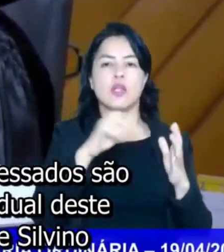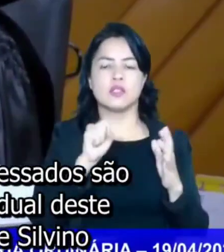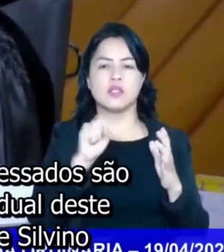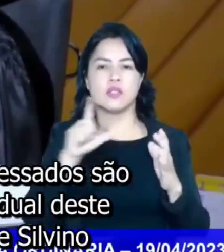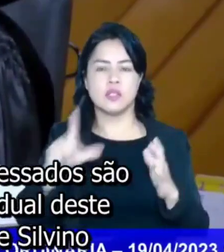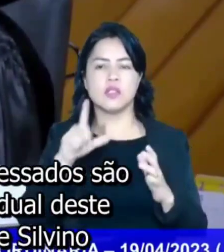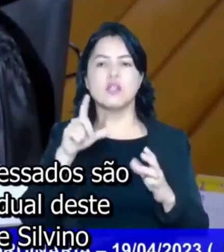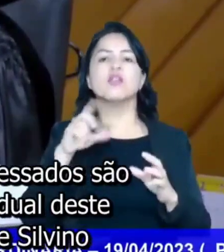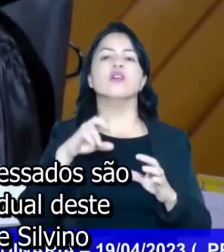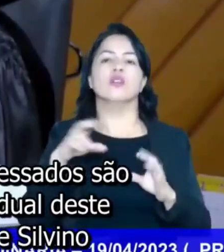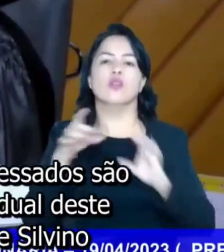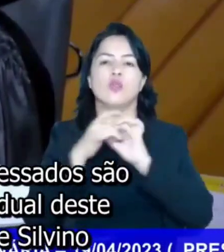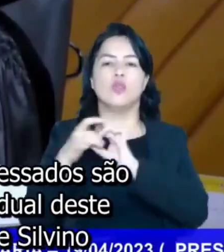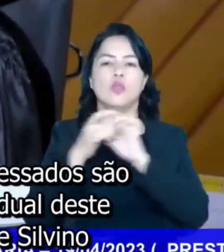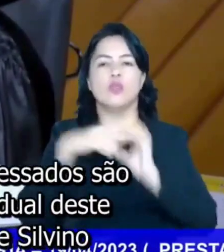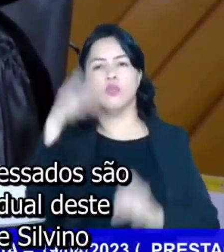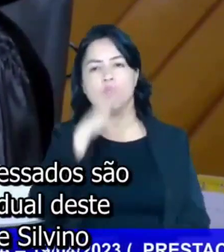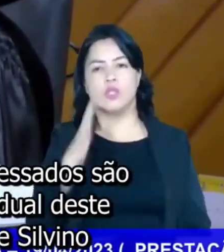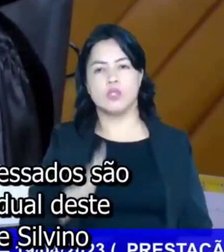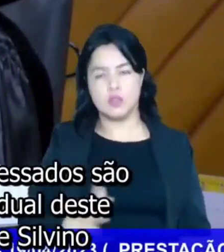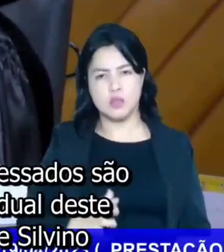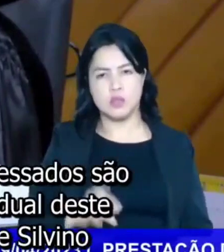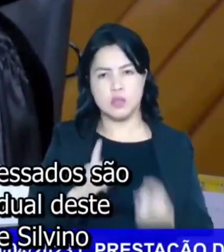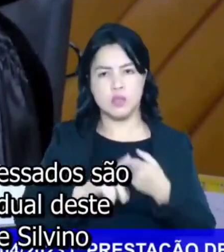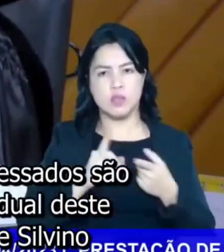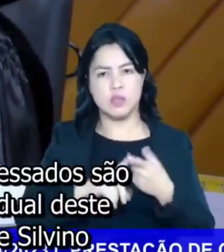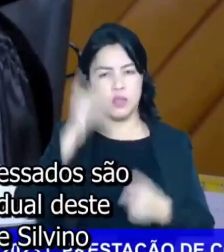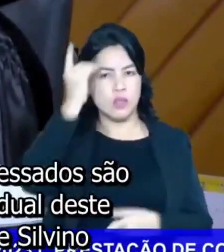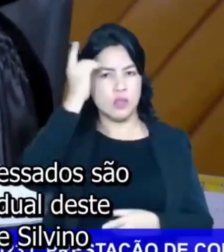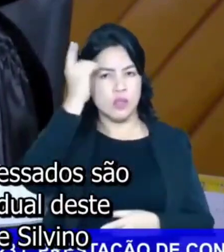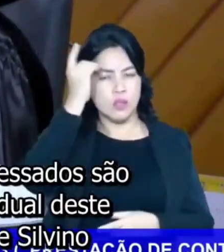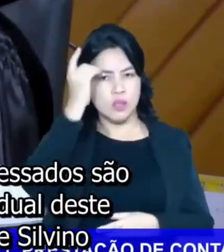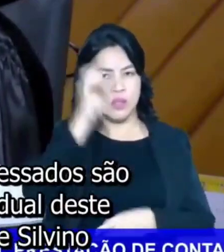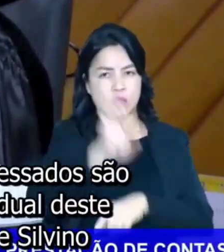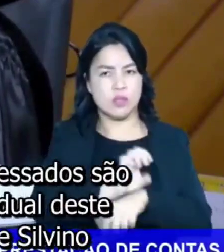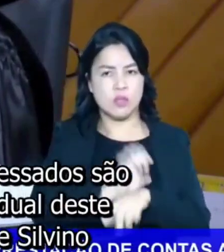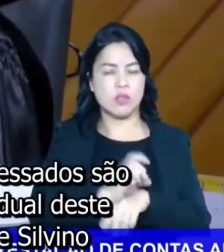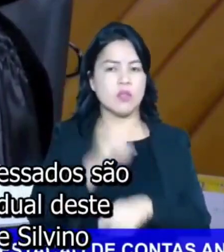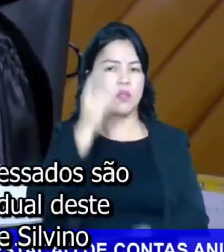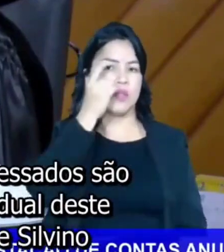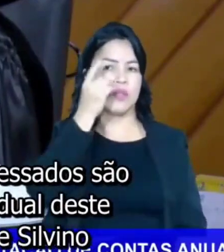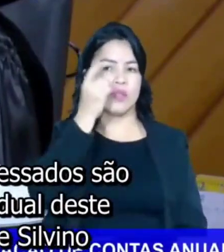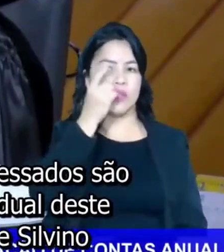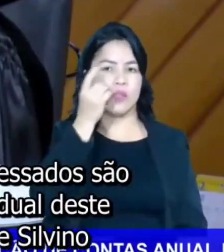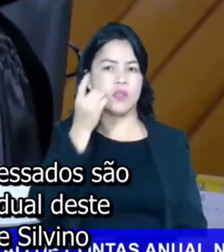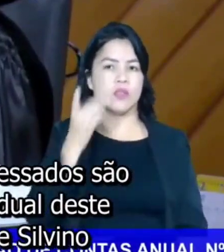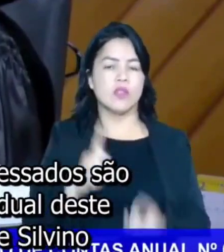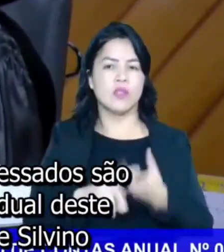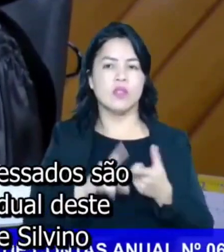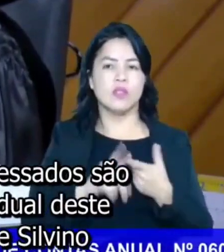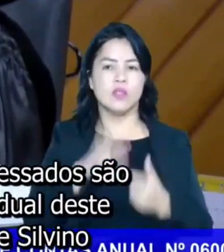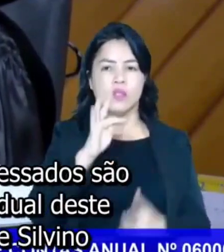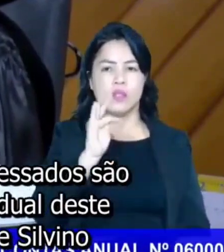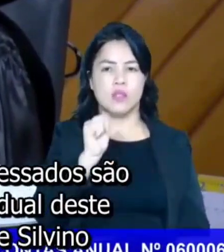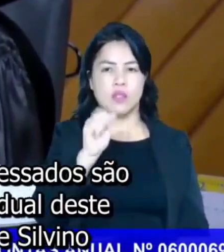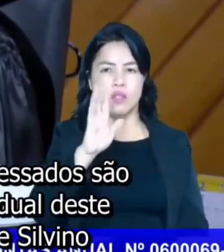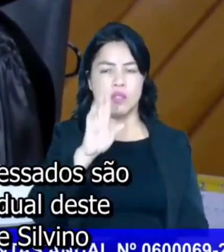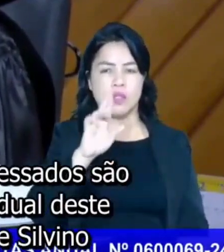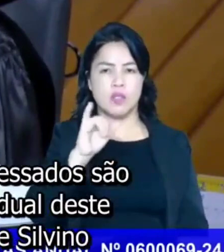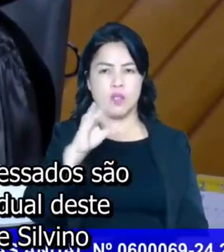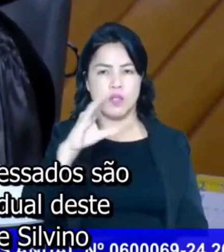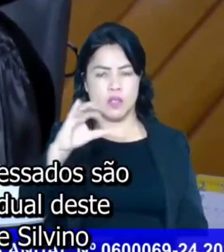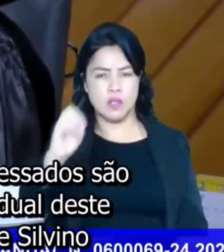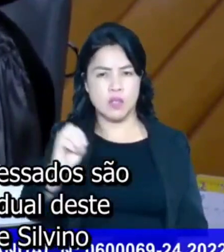União Brasil, o diretório estadual deste partido, né? Davi Alcolumbre, Fabrício Santos